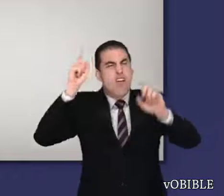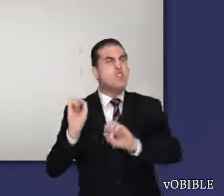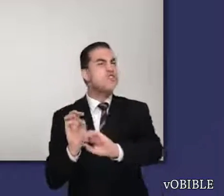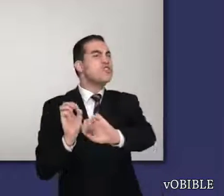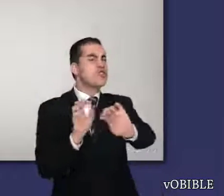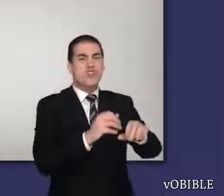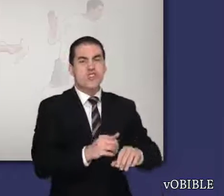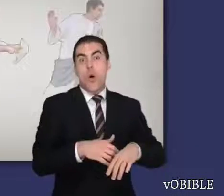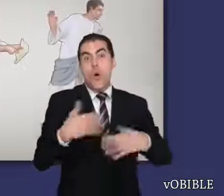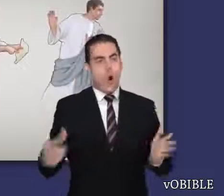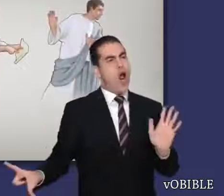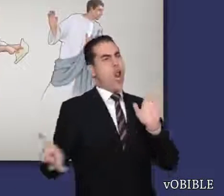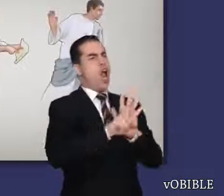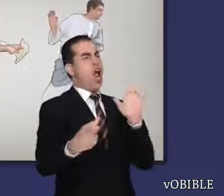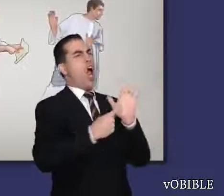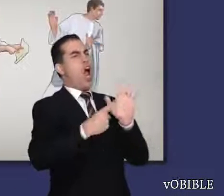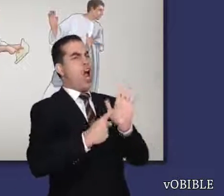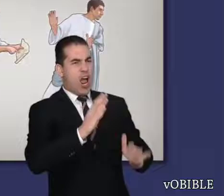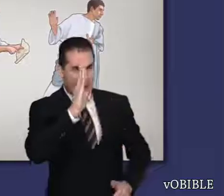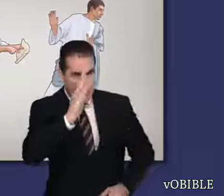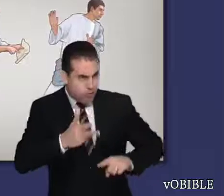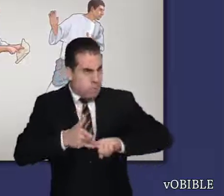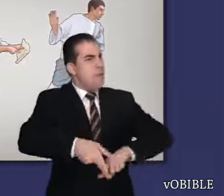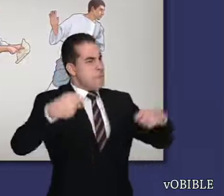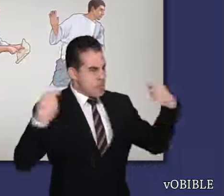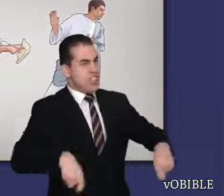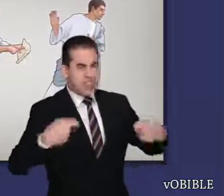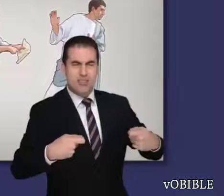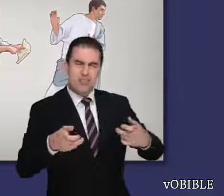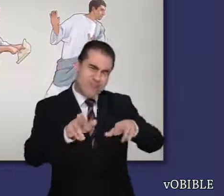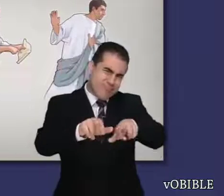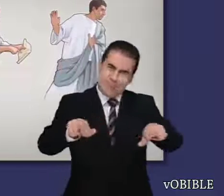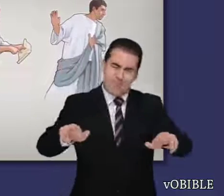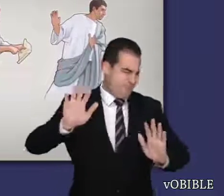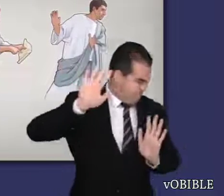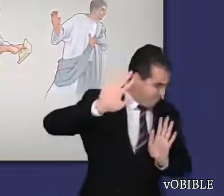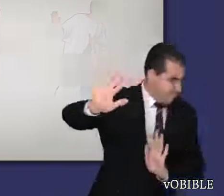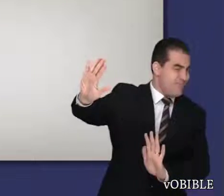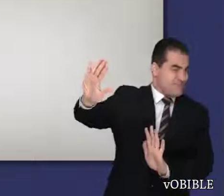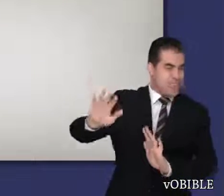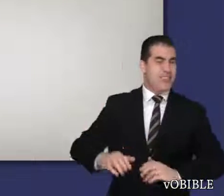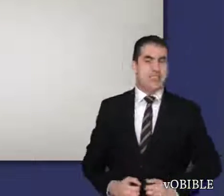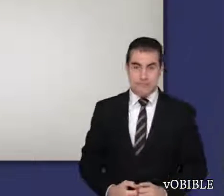estavam homens que eram rebeldes, faladores fúteis e aqueles que se apegavam à circuncisão.